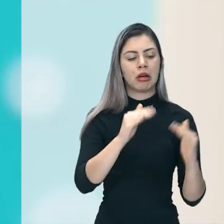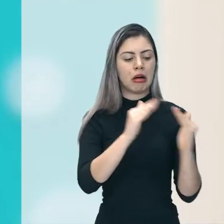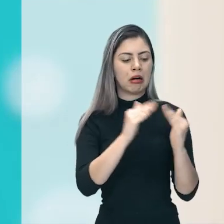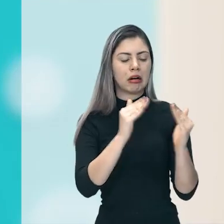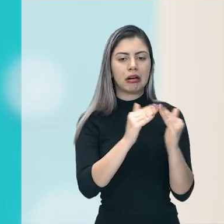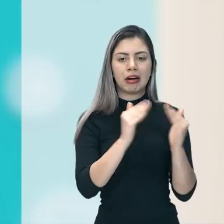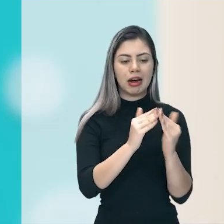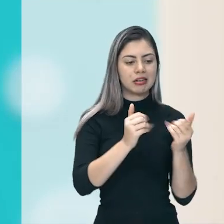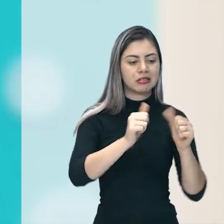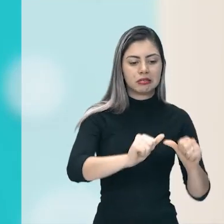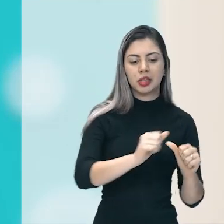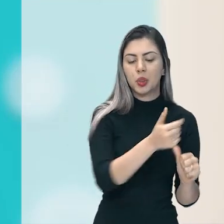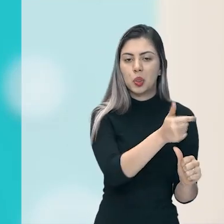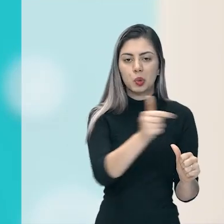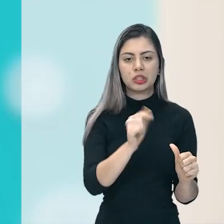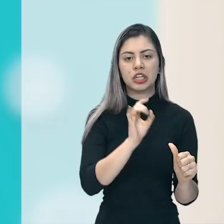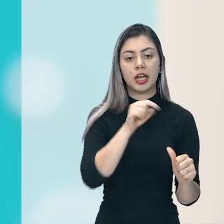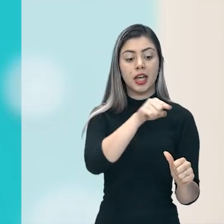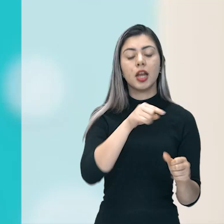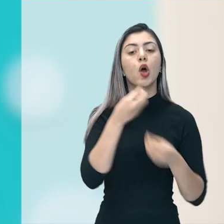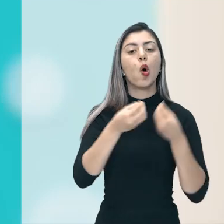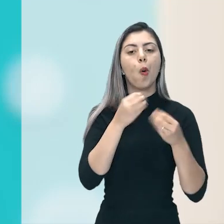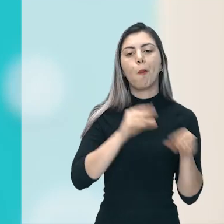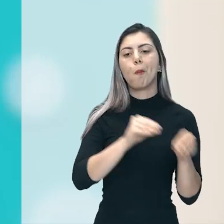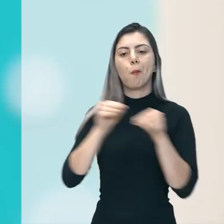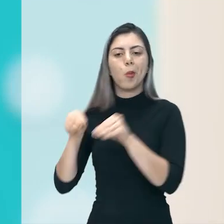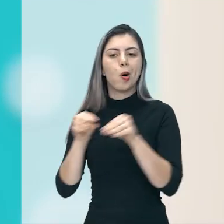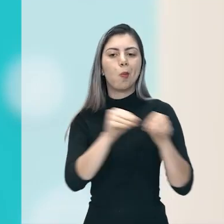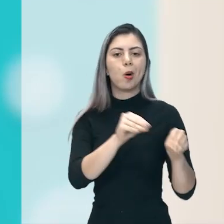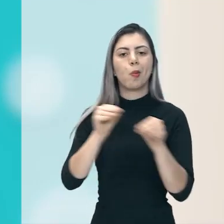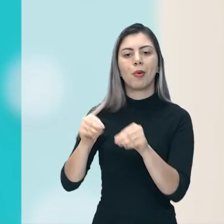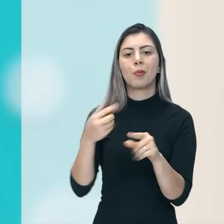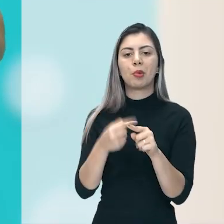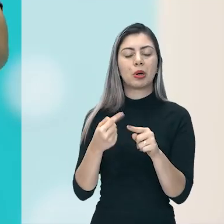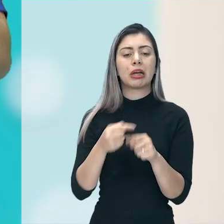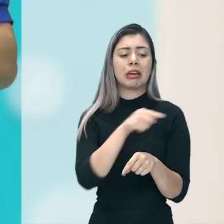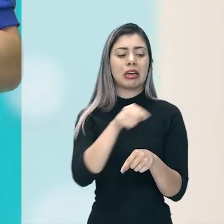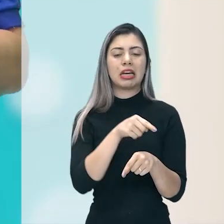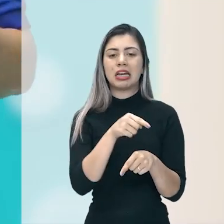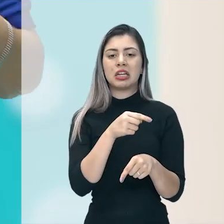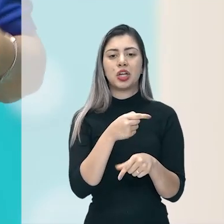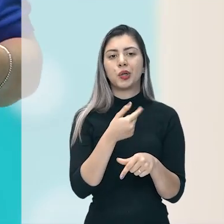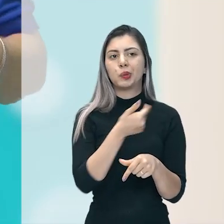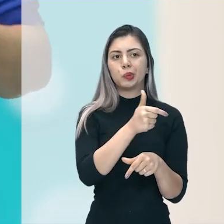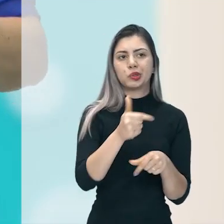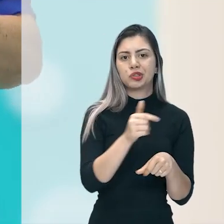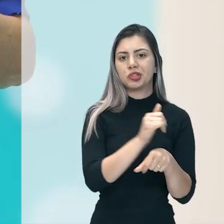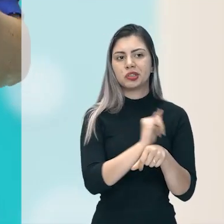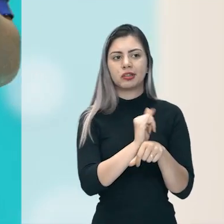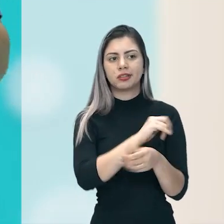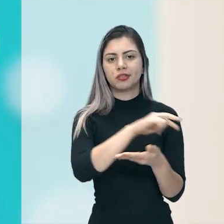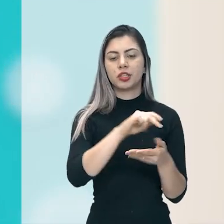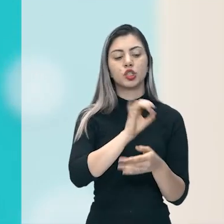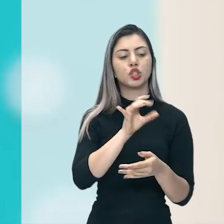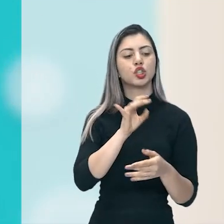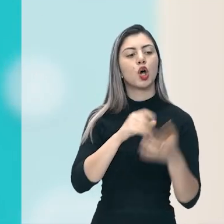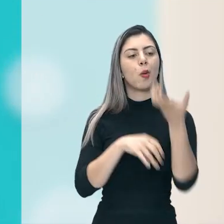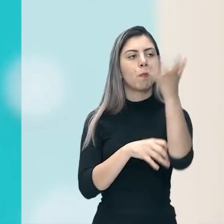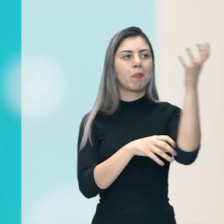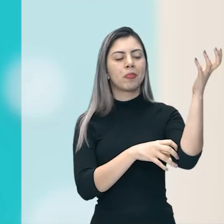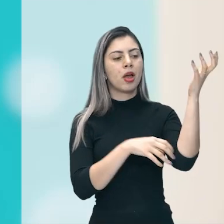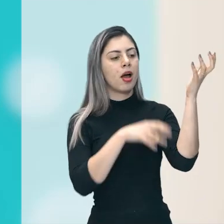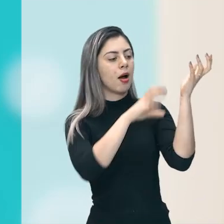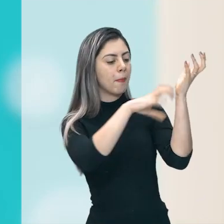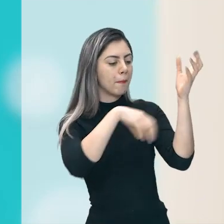fixa, eles eram nômades, porque eles não dominavam isso. Então, eles eram apenas coletores, eles coletavam o que estava